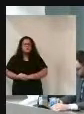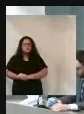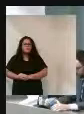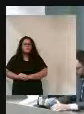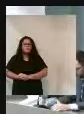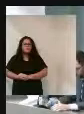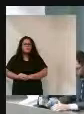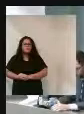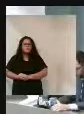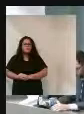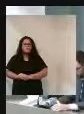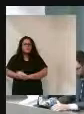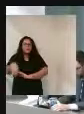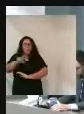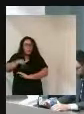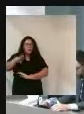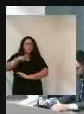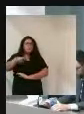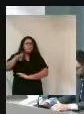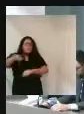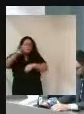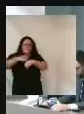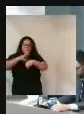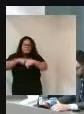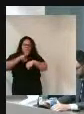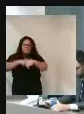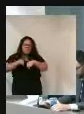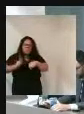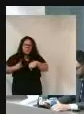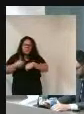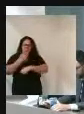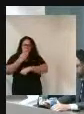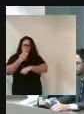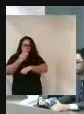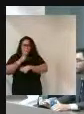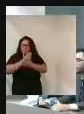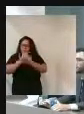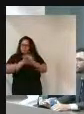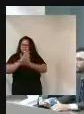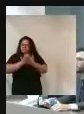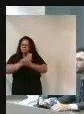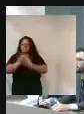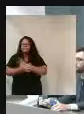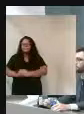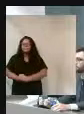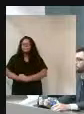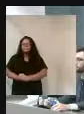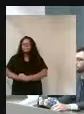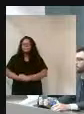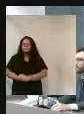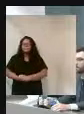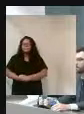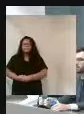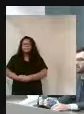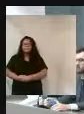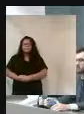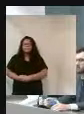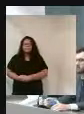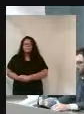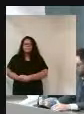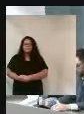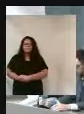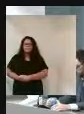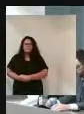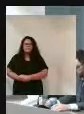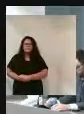faz com que o vidro não se cristalize, né? Então, o vidro é um material amorfo, ele não tem, os átomos não são organizados a